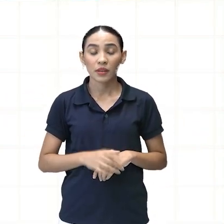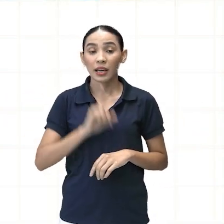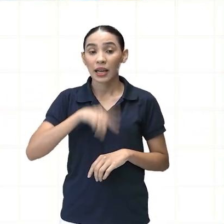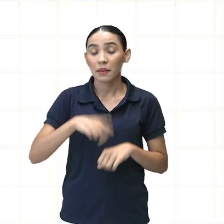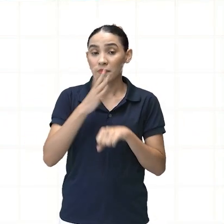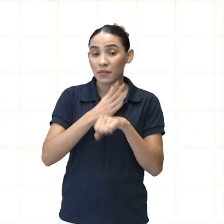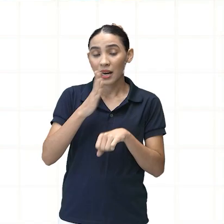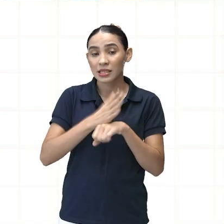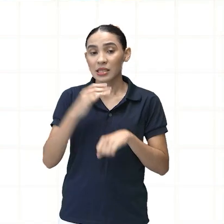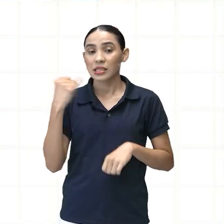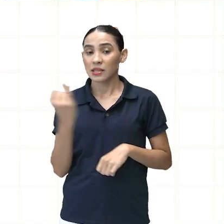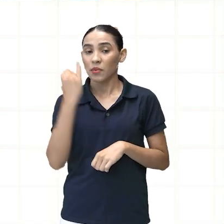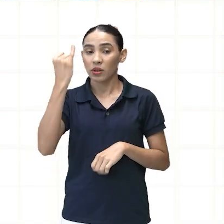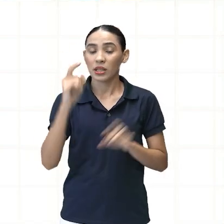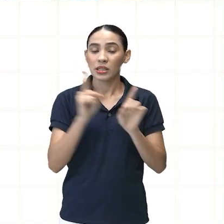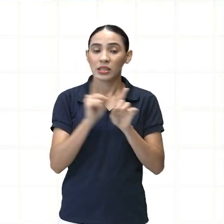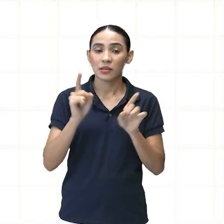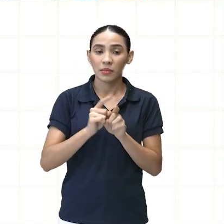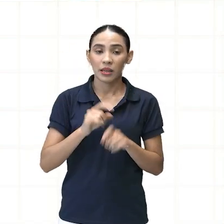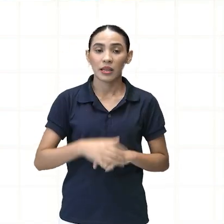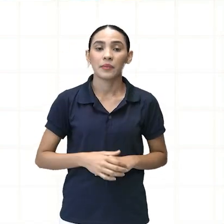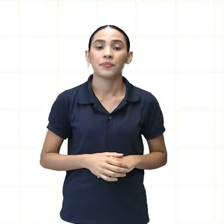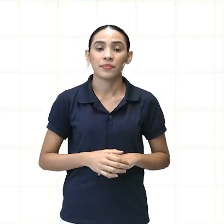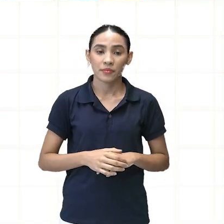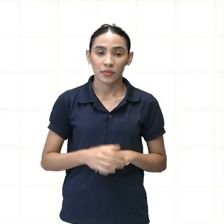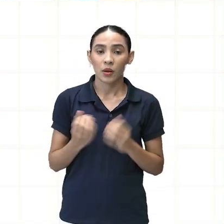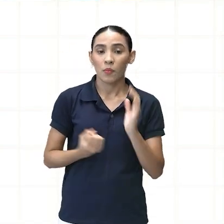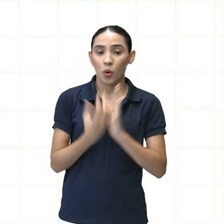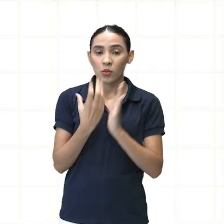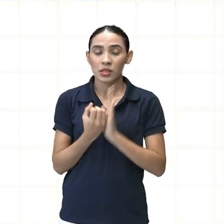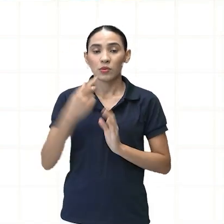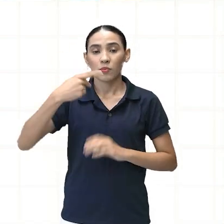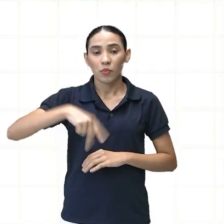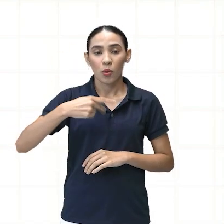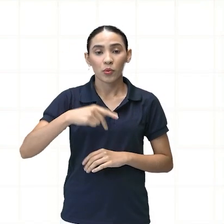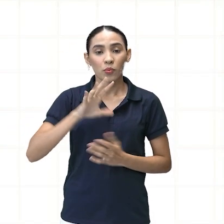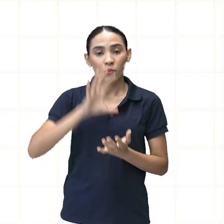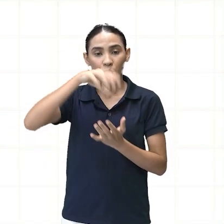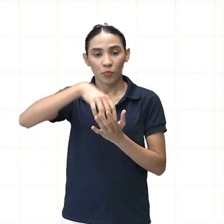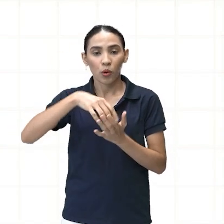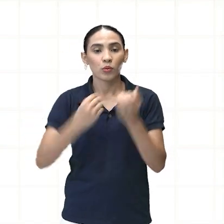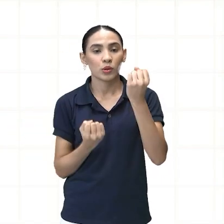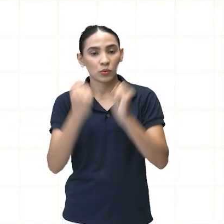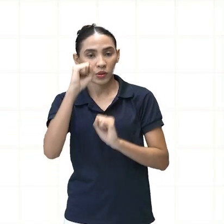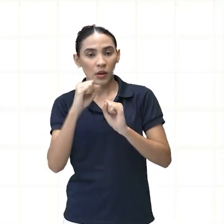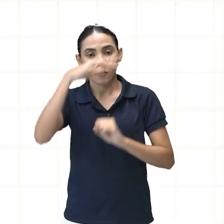são atividades importantes, né, produtos importantes produzidos no Polo Industrial de Manaus.